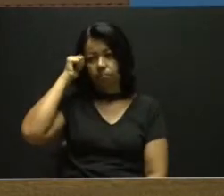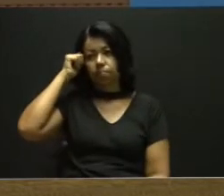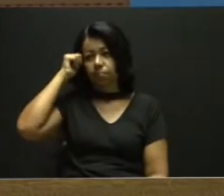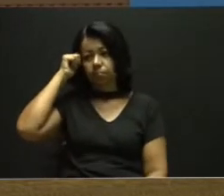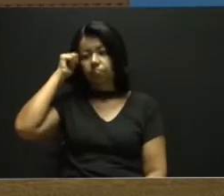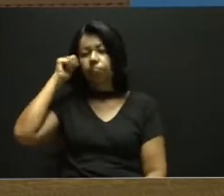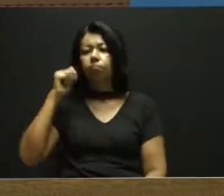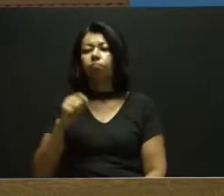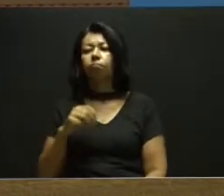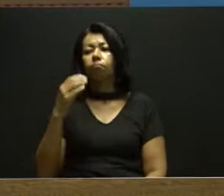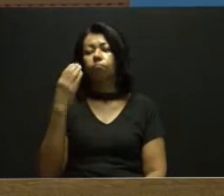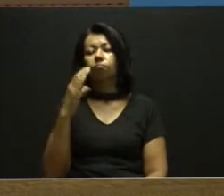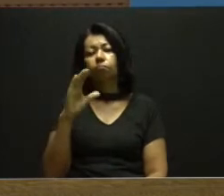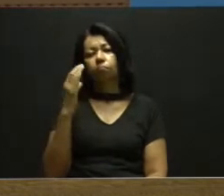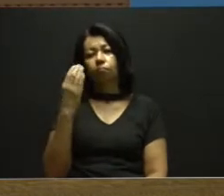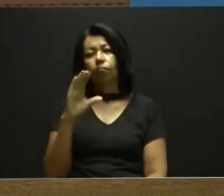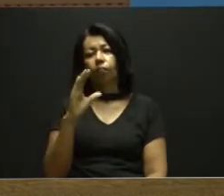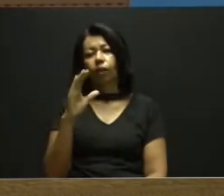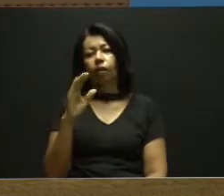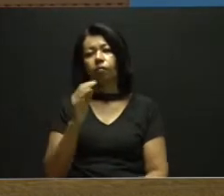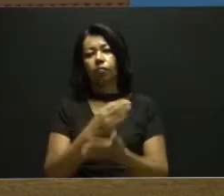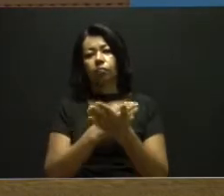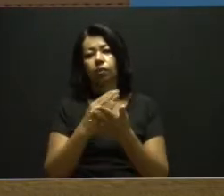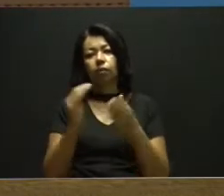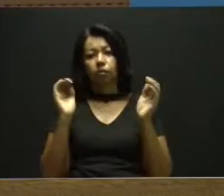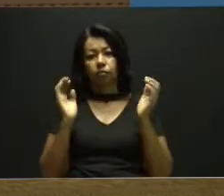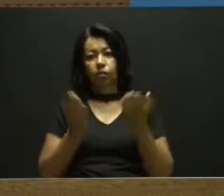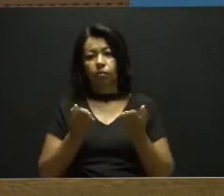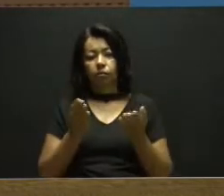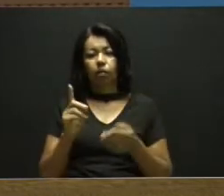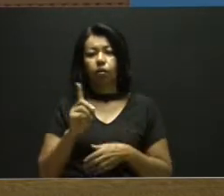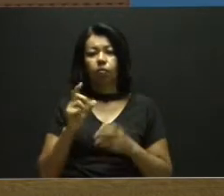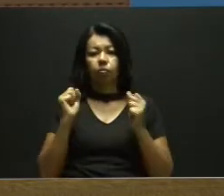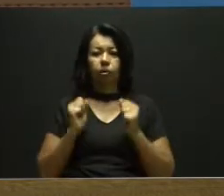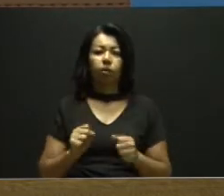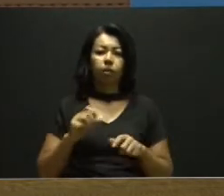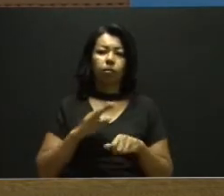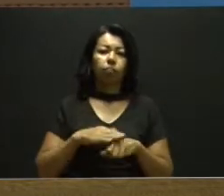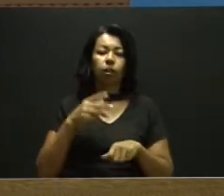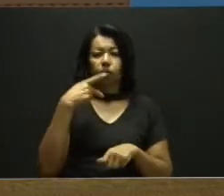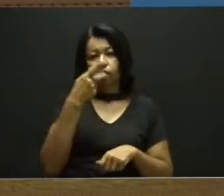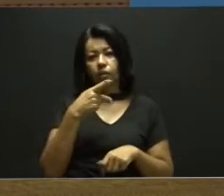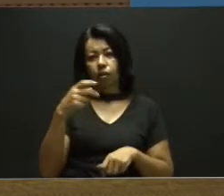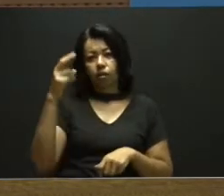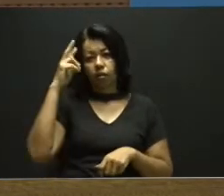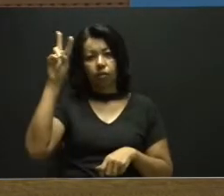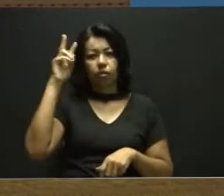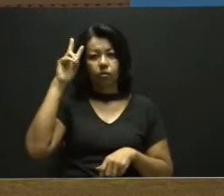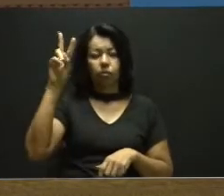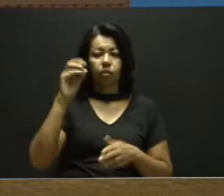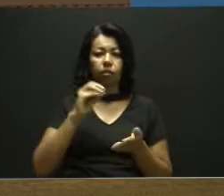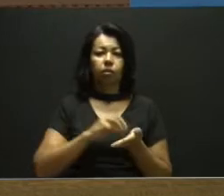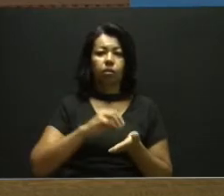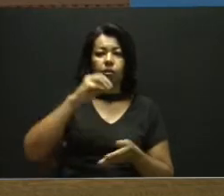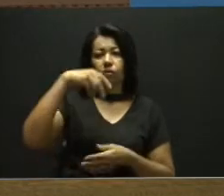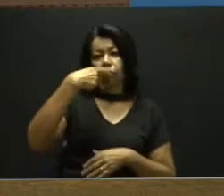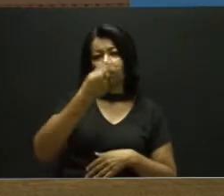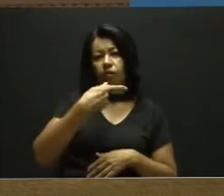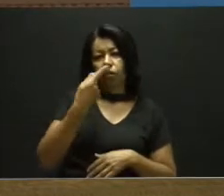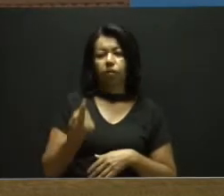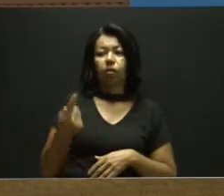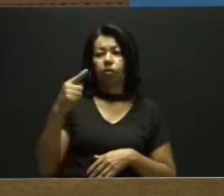e cubatense a partir desse momento não poderia mais contar a minha história em falar